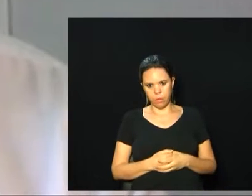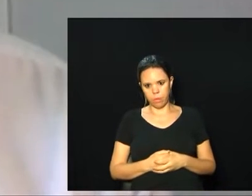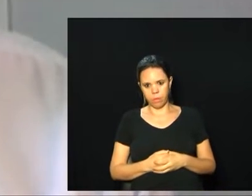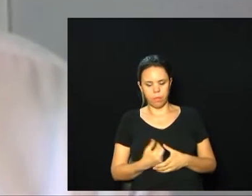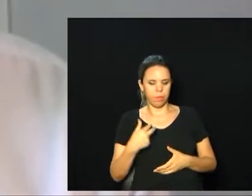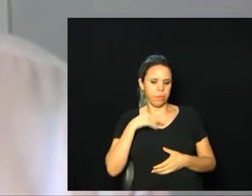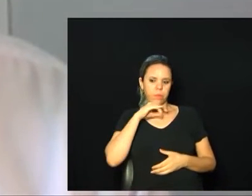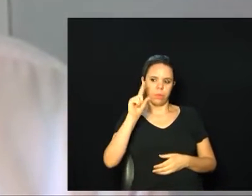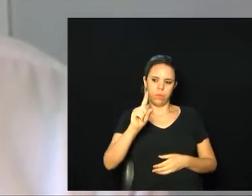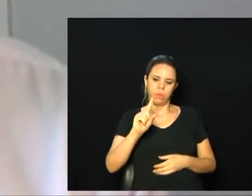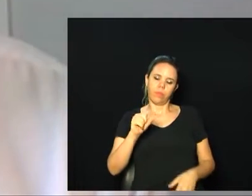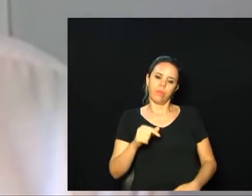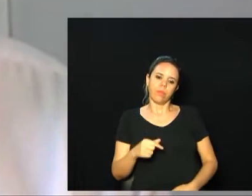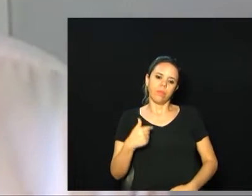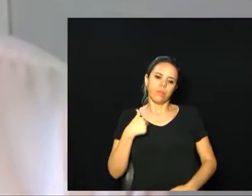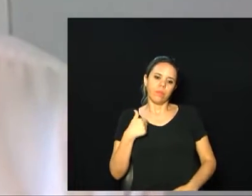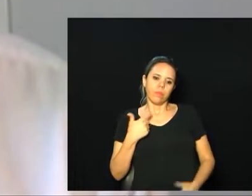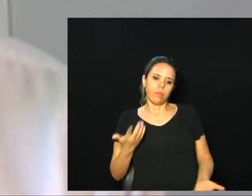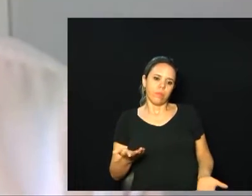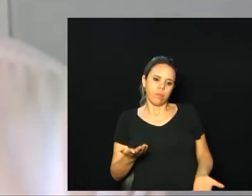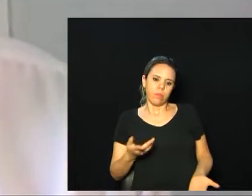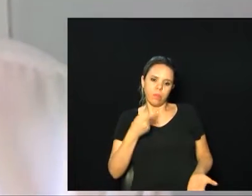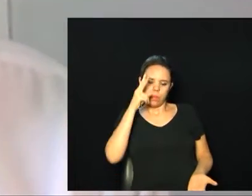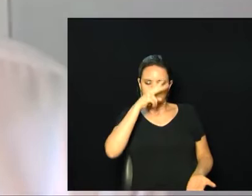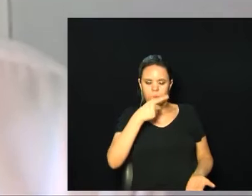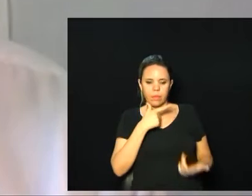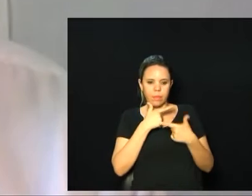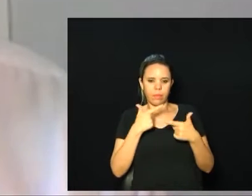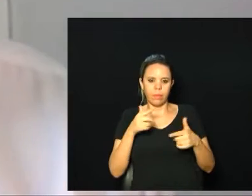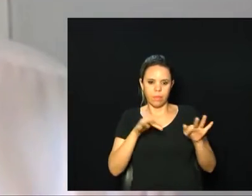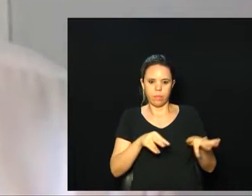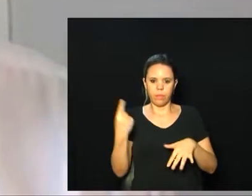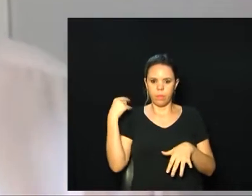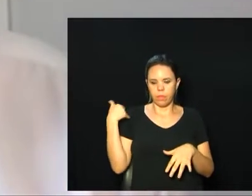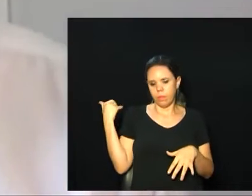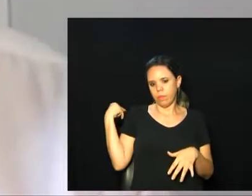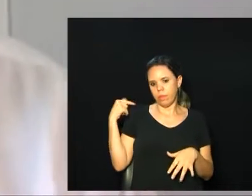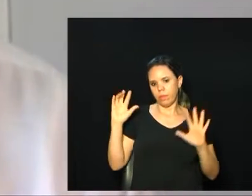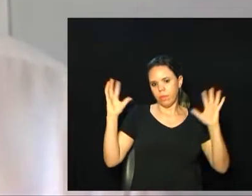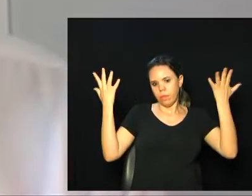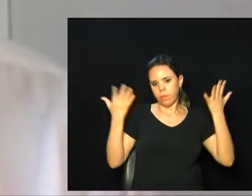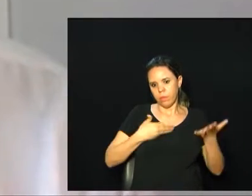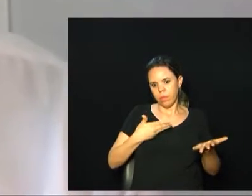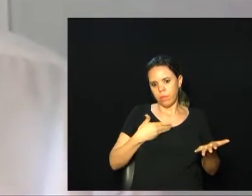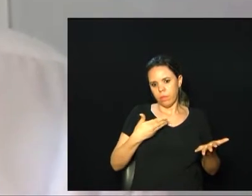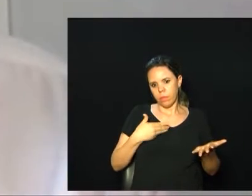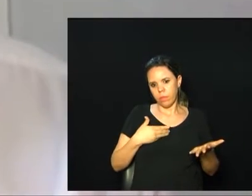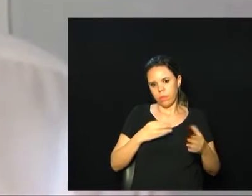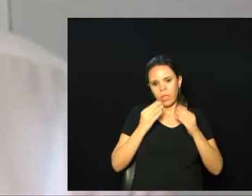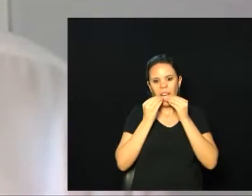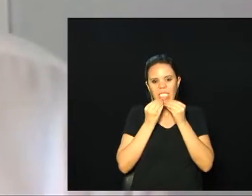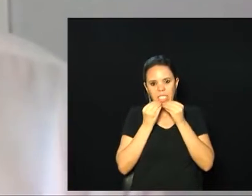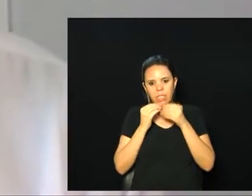achar ruim, tá? Eu vou contar uma história engraçada. Esse fim de semana foi meu aniversário, fui comemorar com os amigos numa